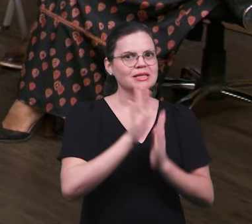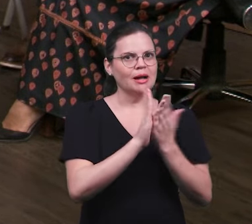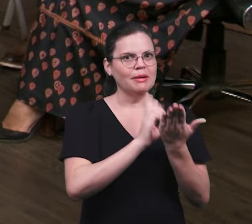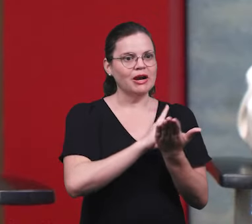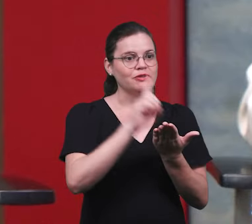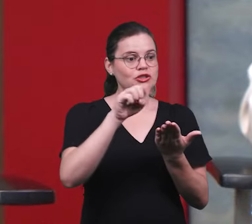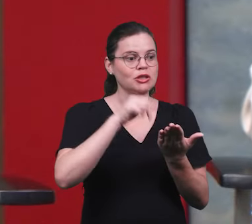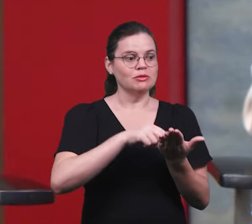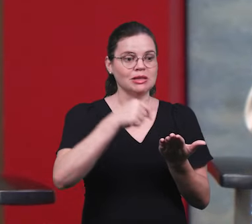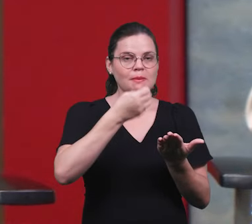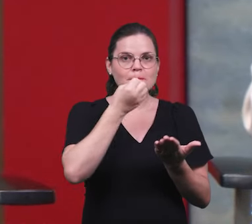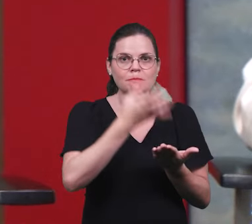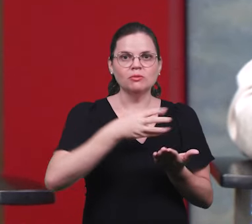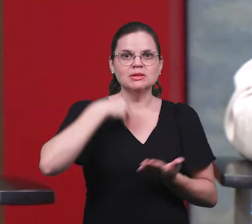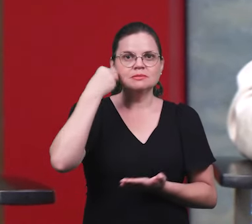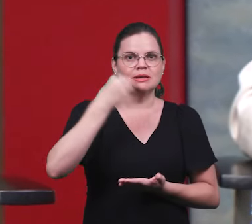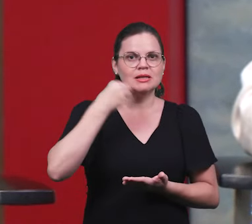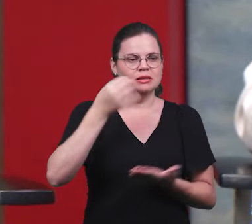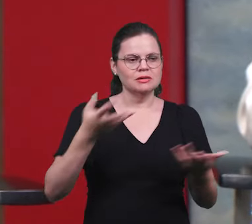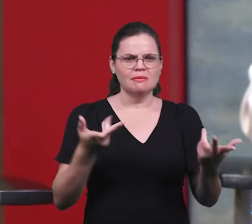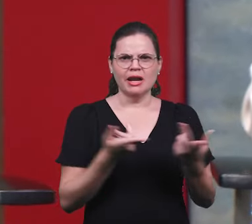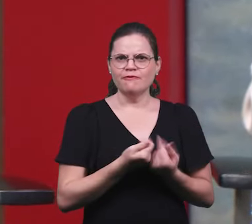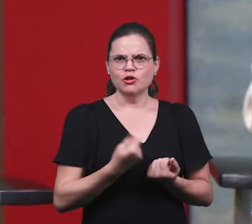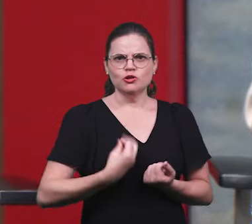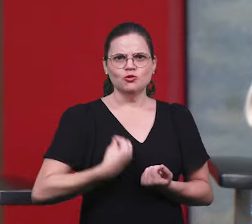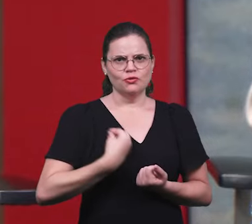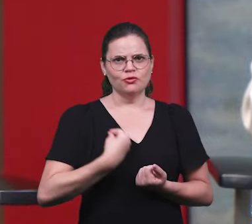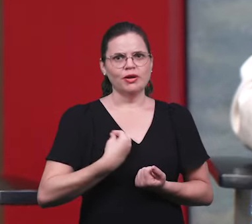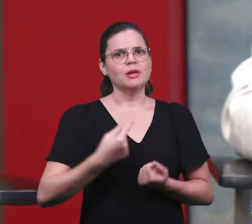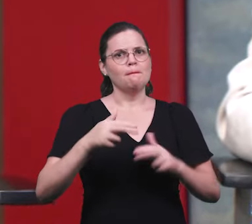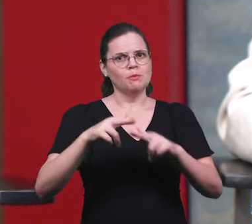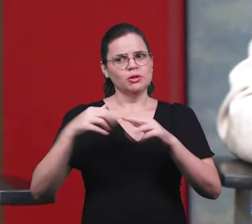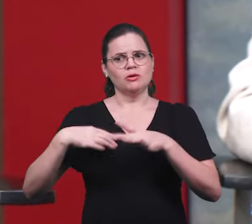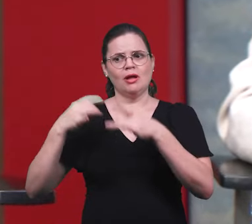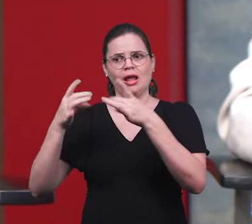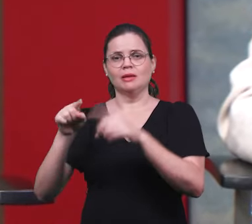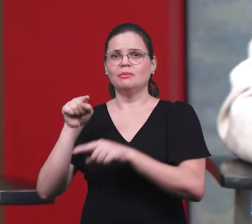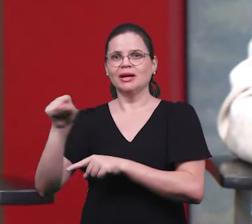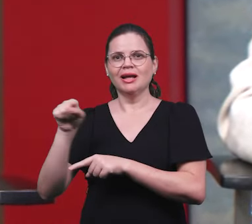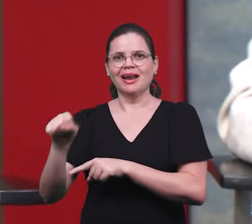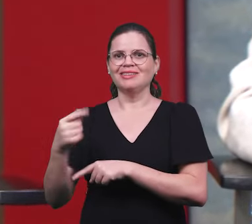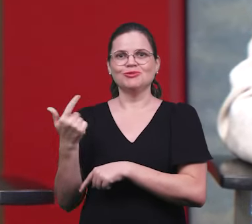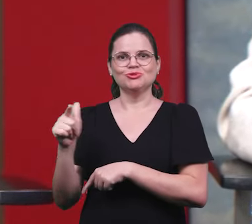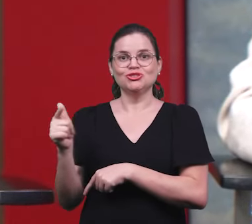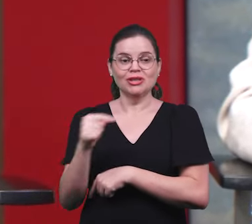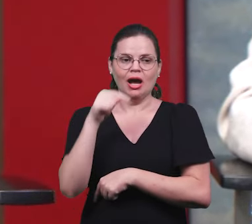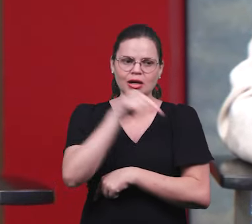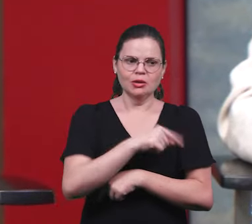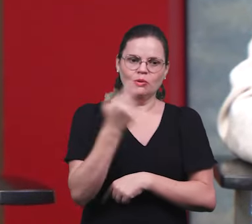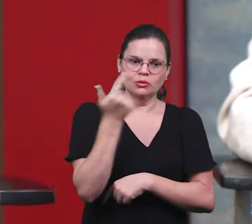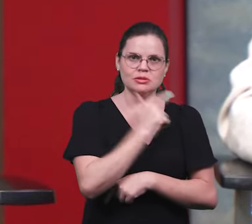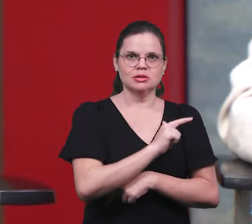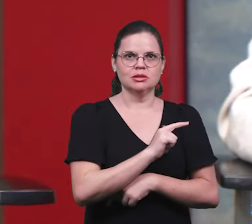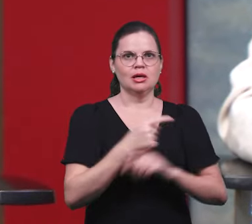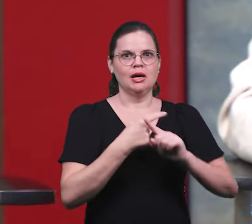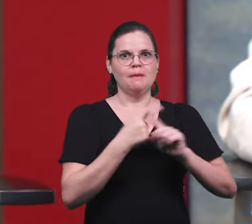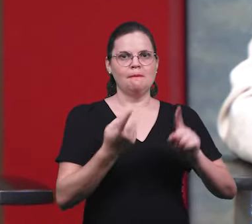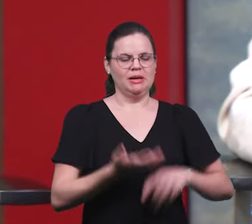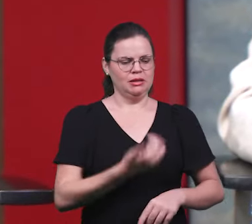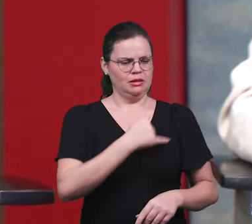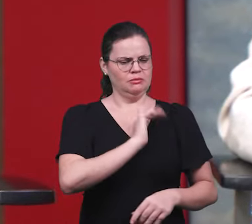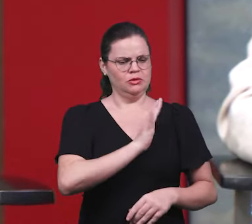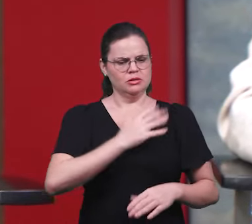lá, estou vivendo coisas maravilhosas e foi por isso que eu saí, eu senti um crescimento, mas eu trago no meu coração